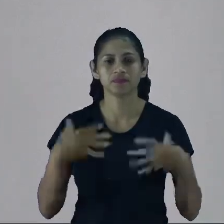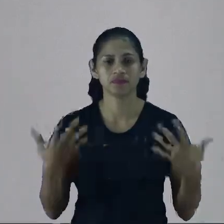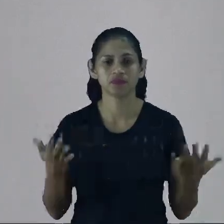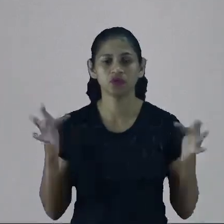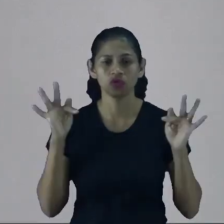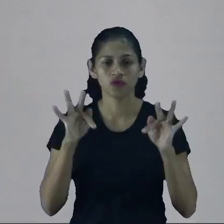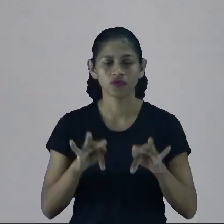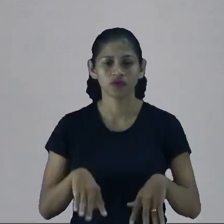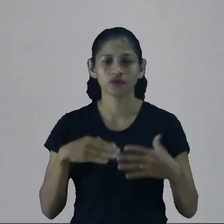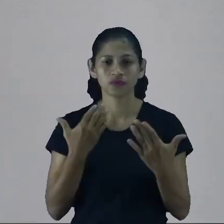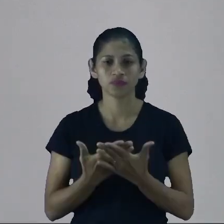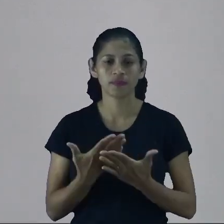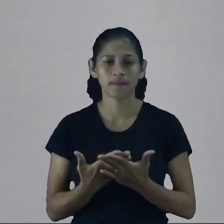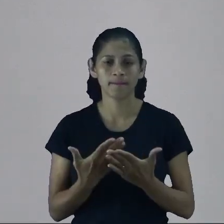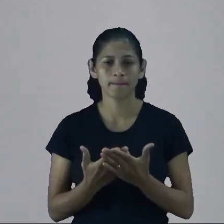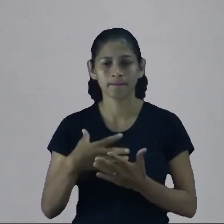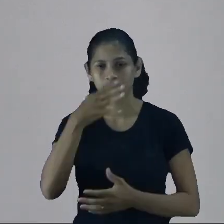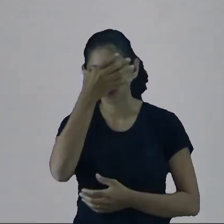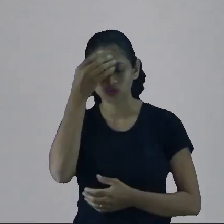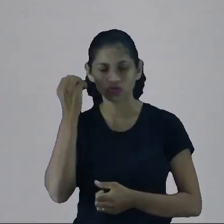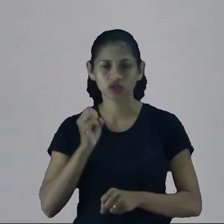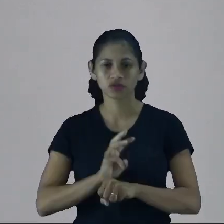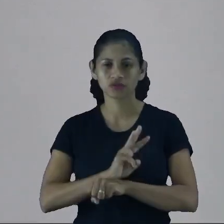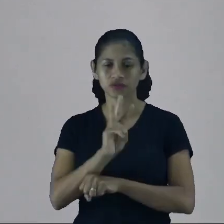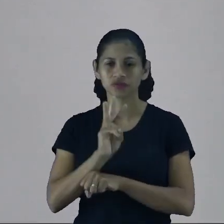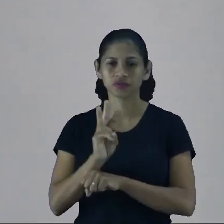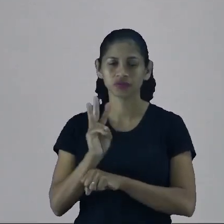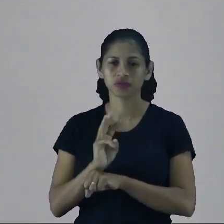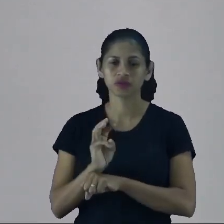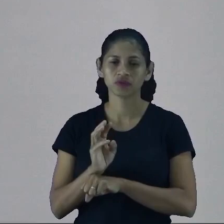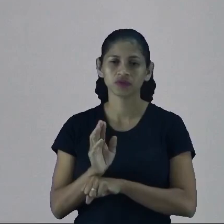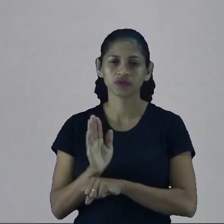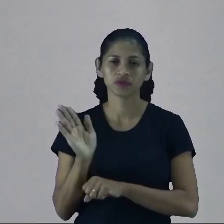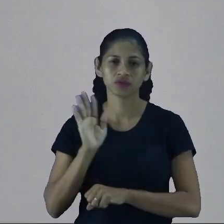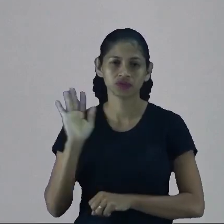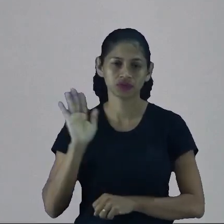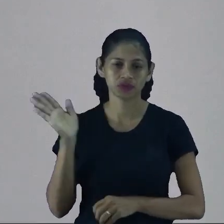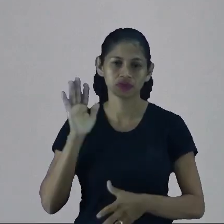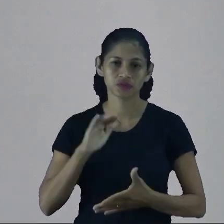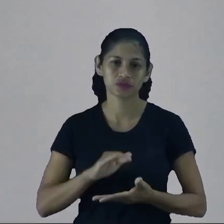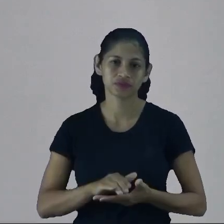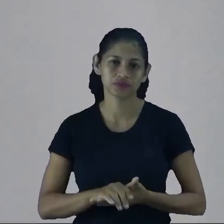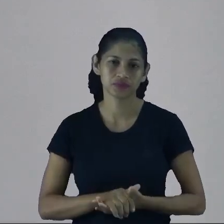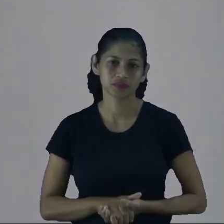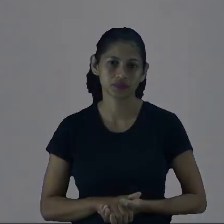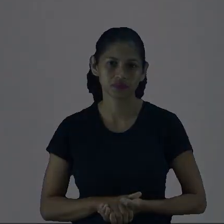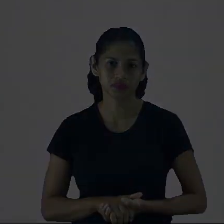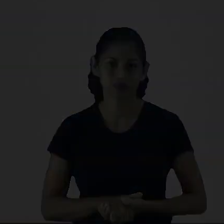chegamos ao final de mais uma aula. Não esqueçam de acessar a plataforma Eduque. Adeus!